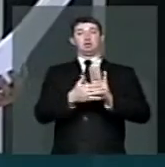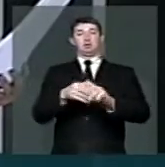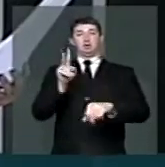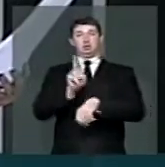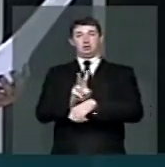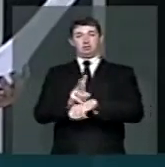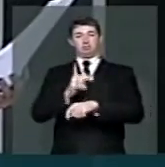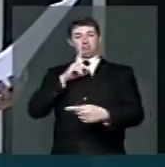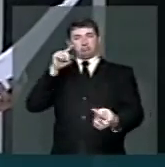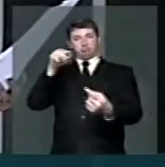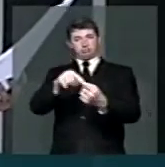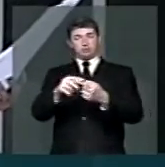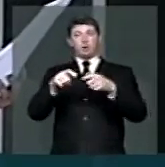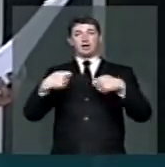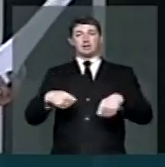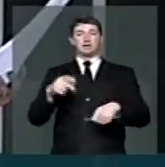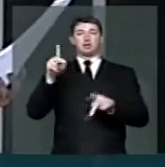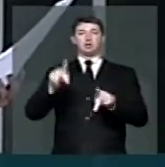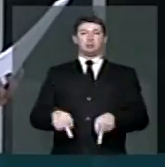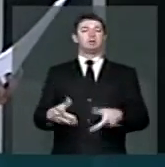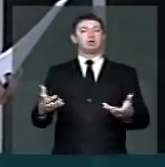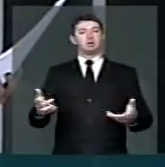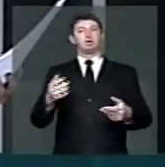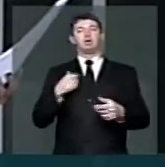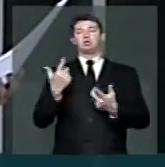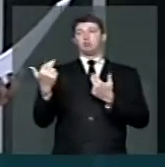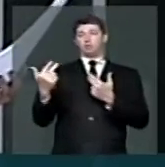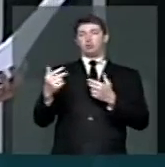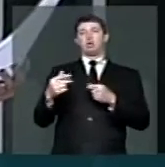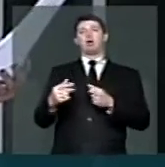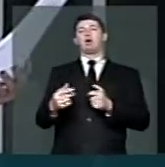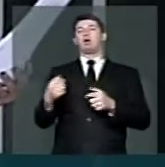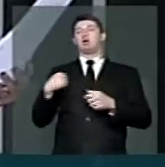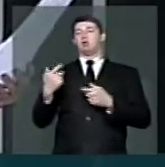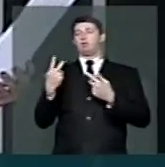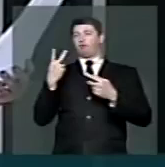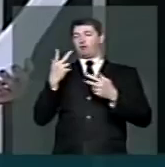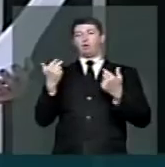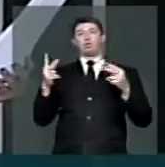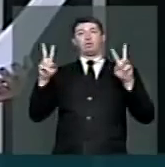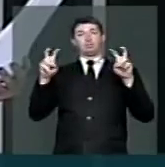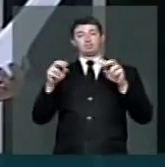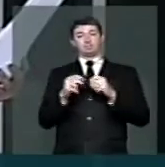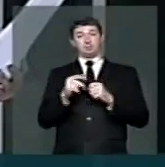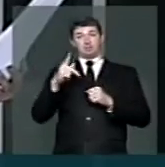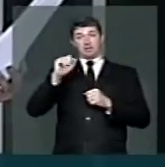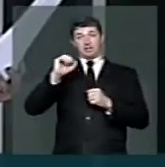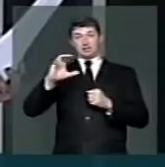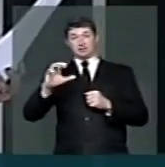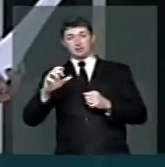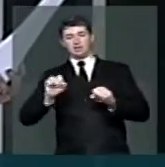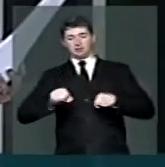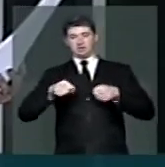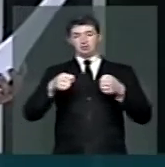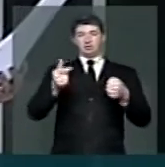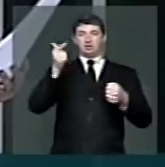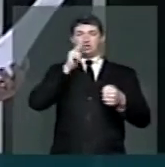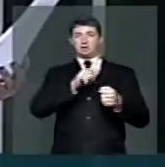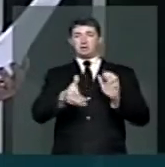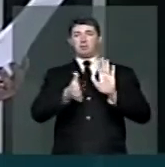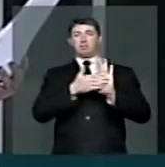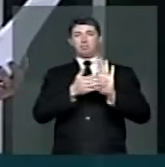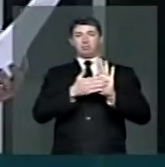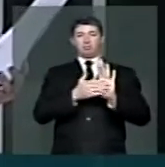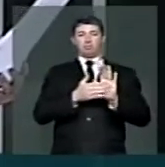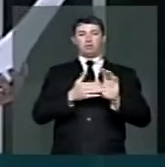estão em sintonia com as demandas populares. Faço as palavras deles as minhas. Abre aspas. O PSC está empenhado em apresentar uma proposta